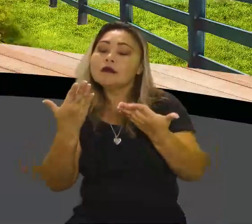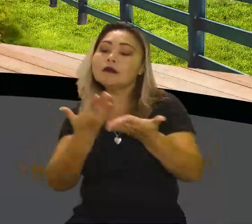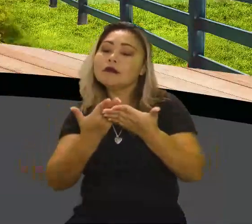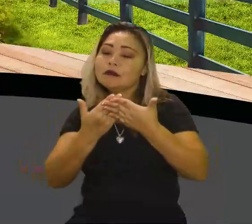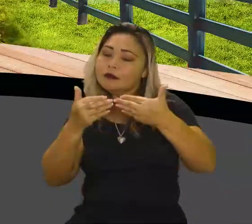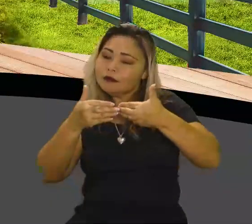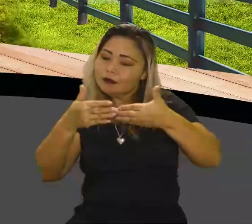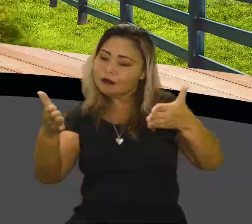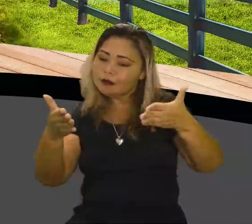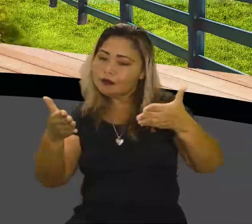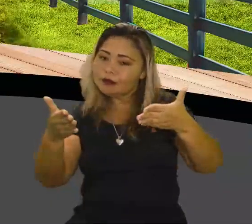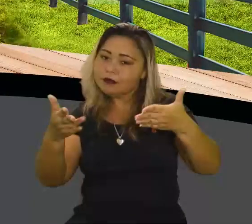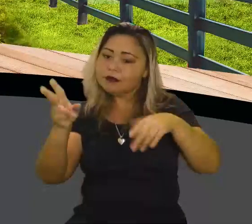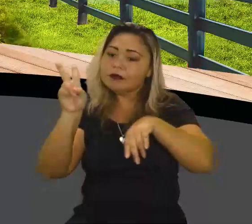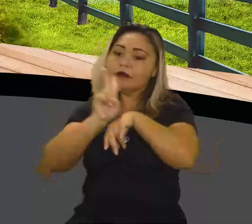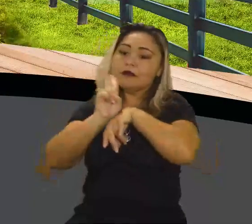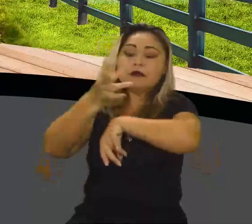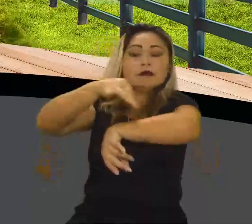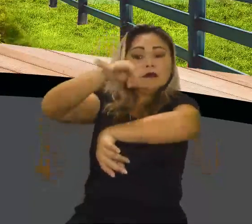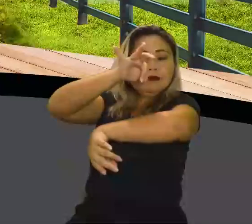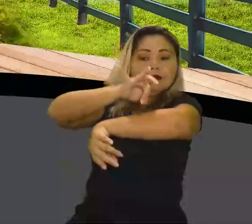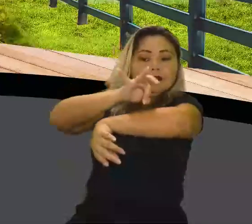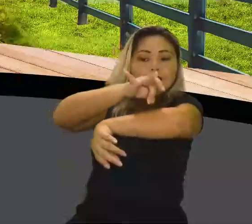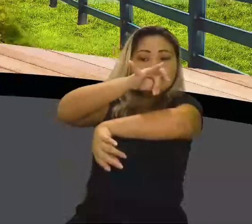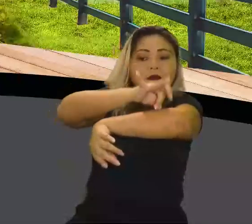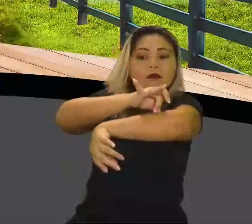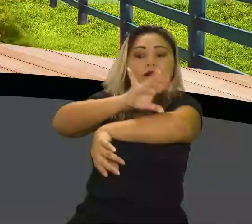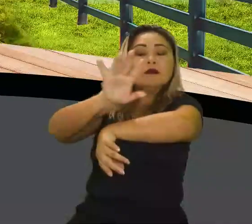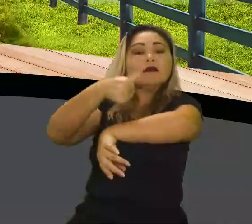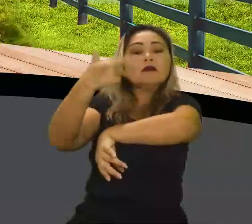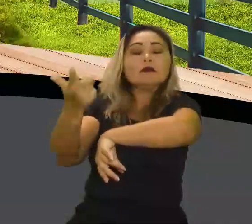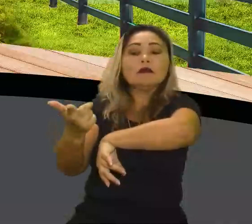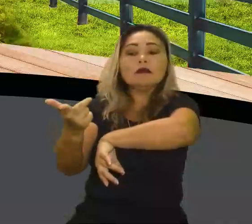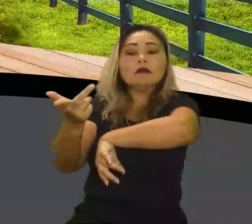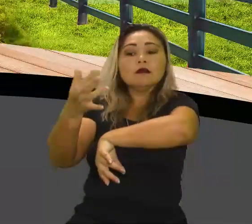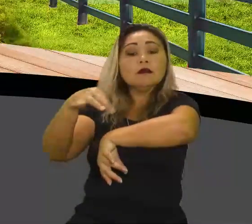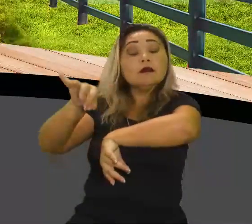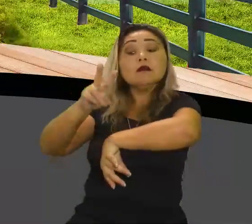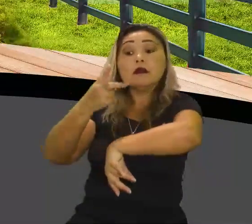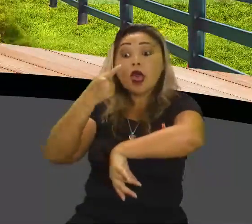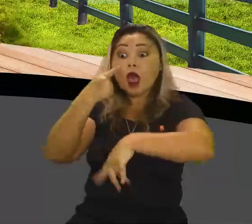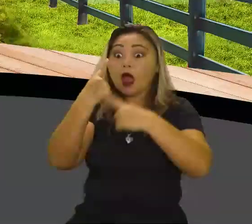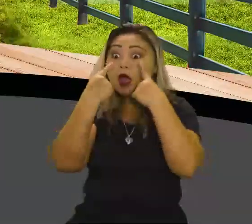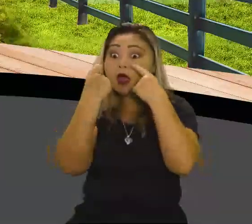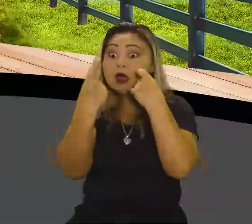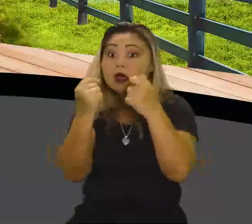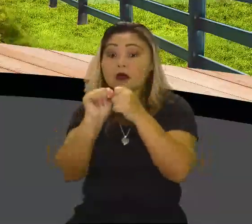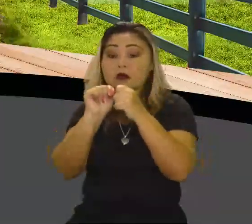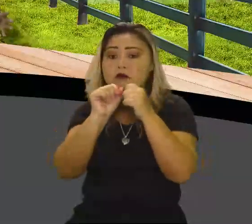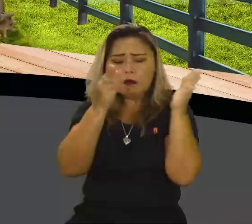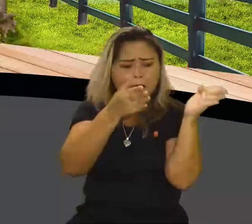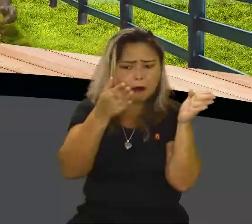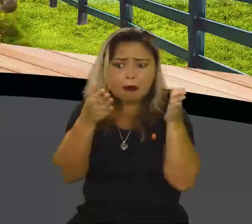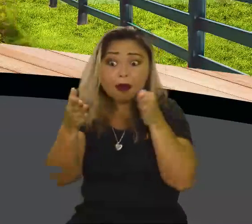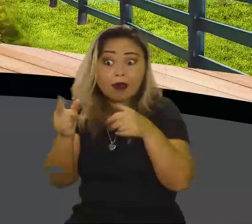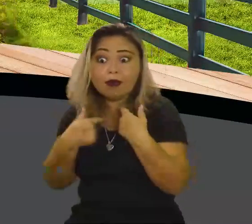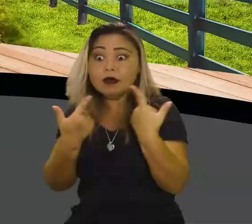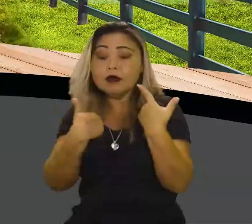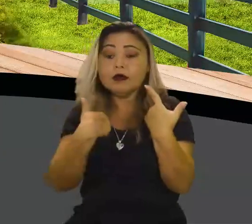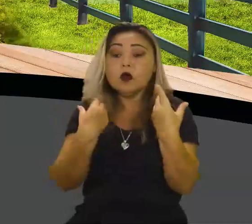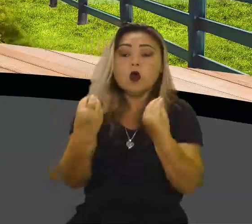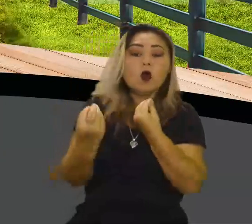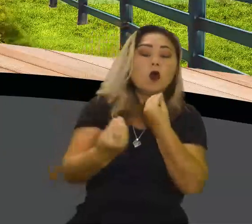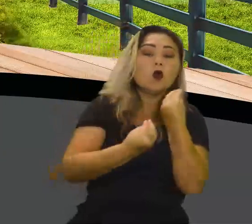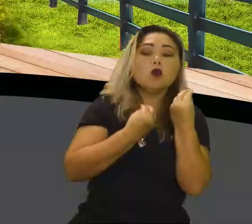aula introdutória sobre apicultura. Ei, professor, fiquei interessado mesmo, quero saber parte a parte.